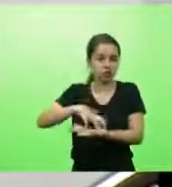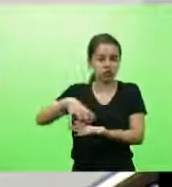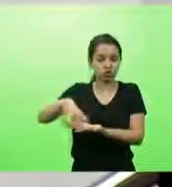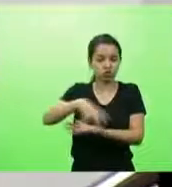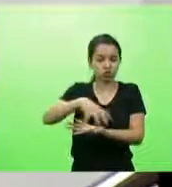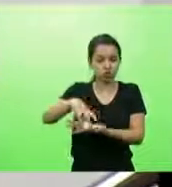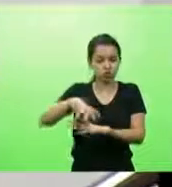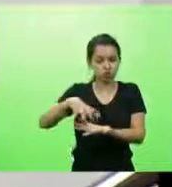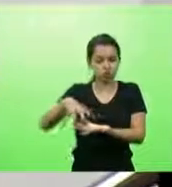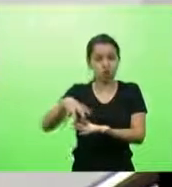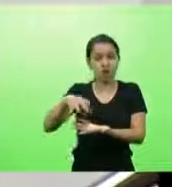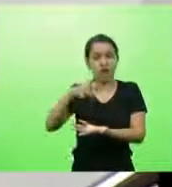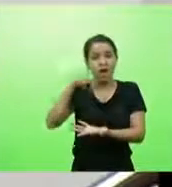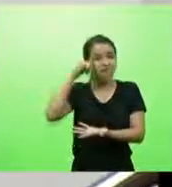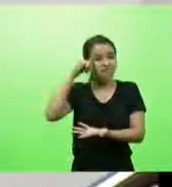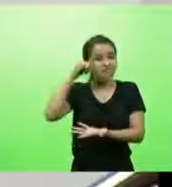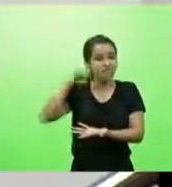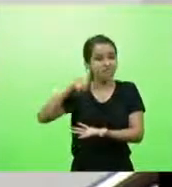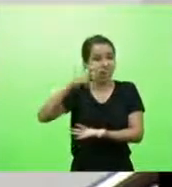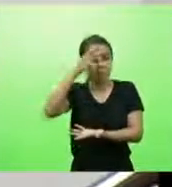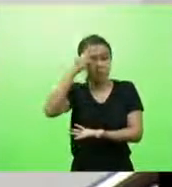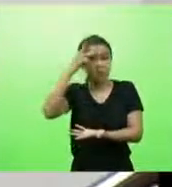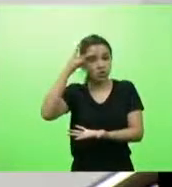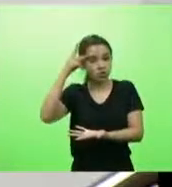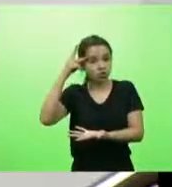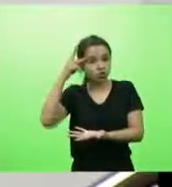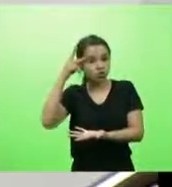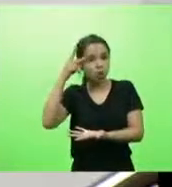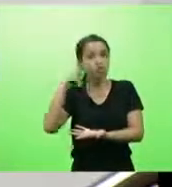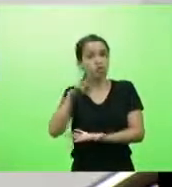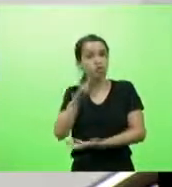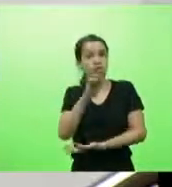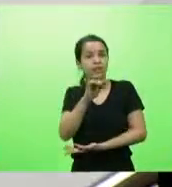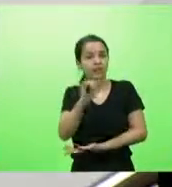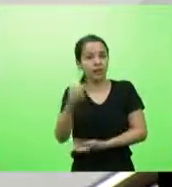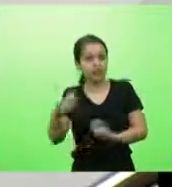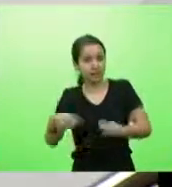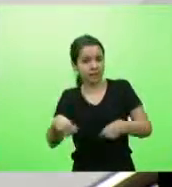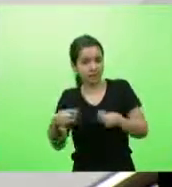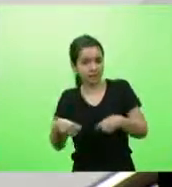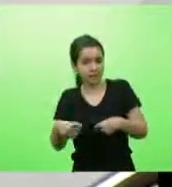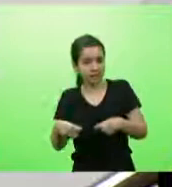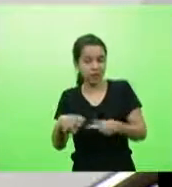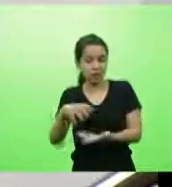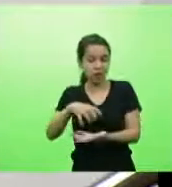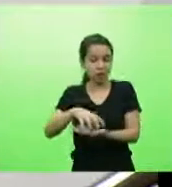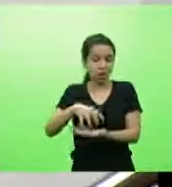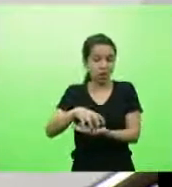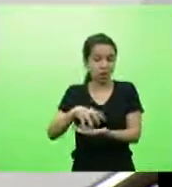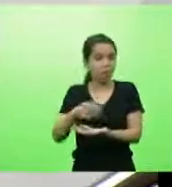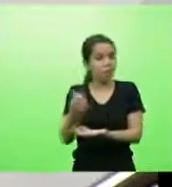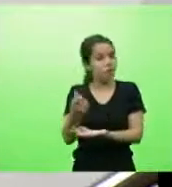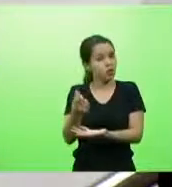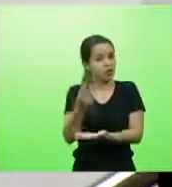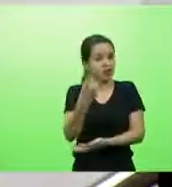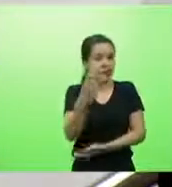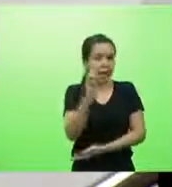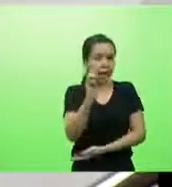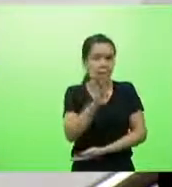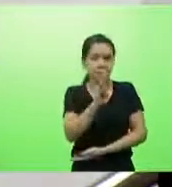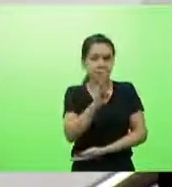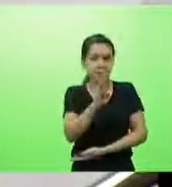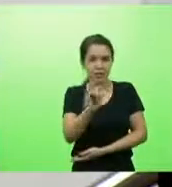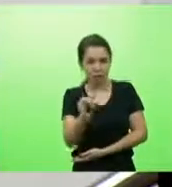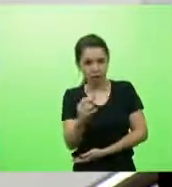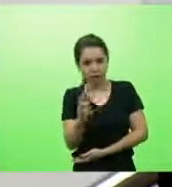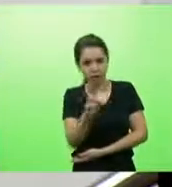que as pessoas precisem de UTI. Esse centro vai custar, em média, mais ou menos 10 milhões de reais para ficar